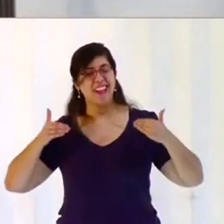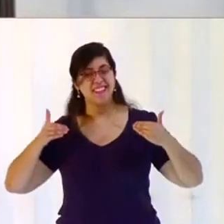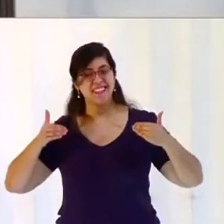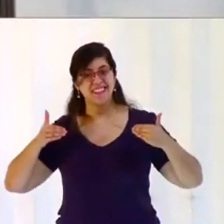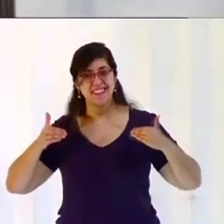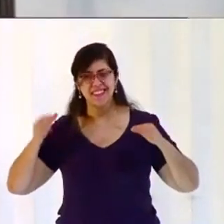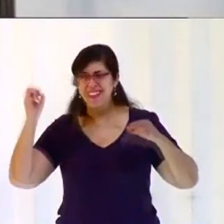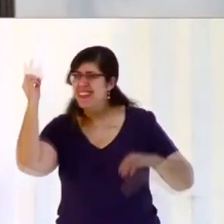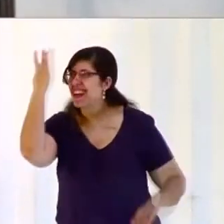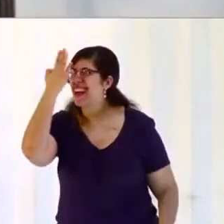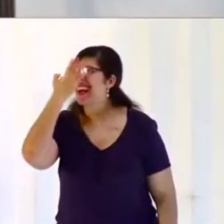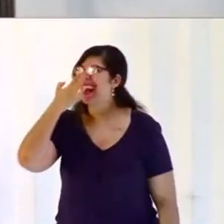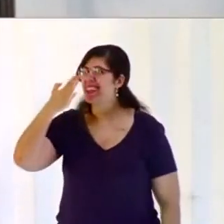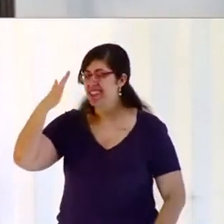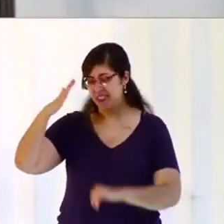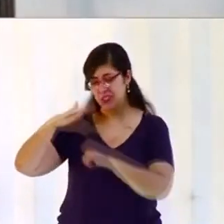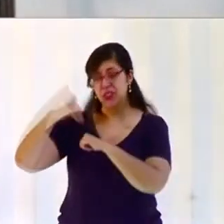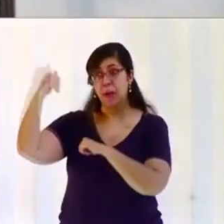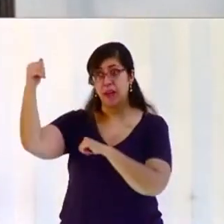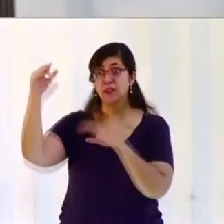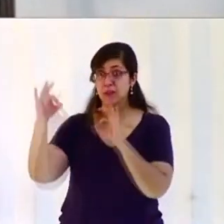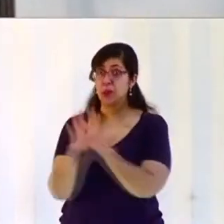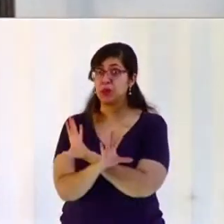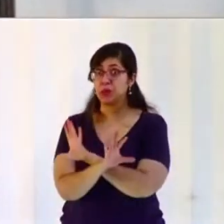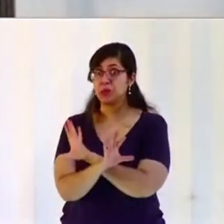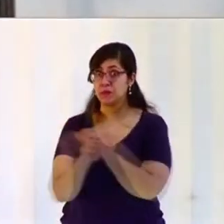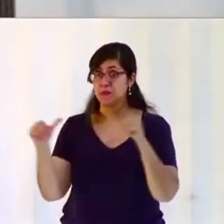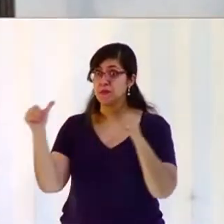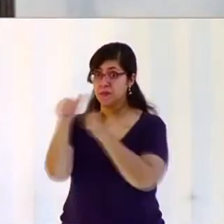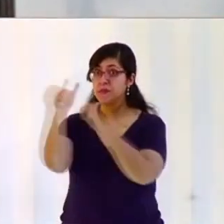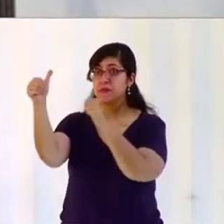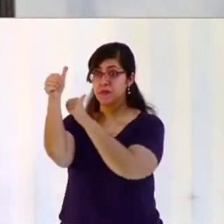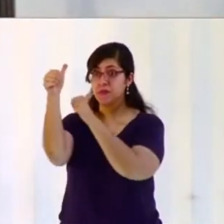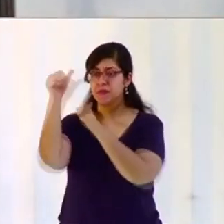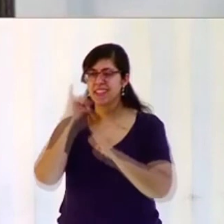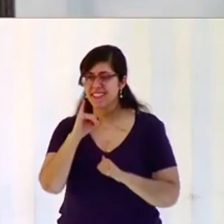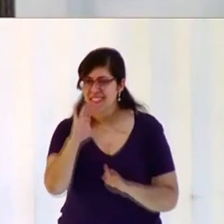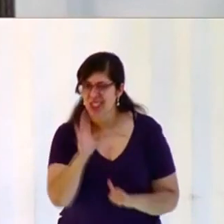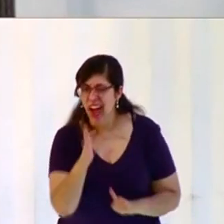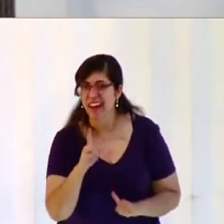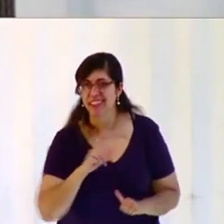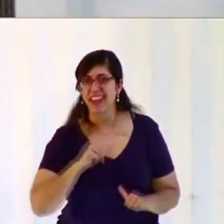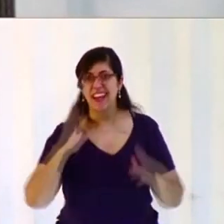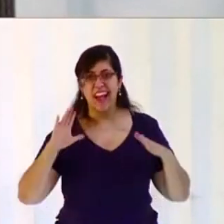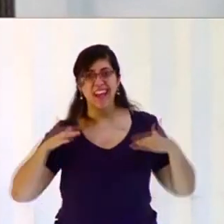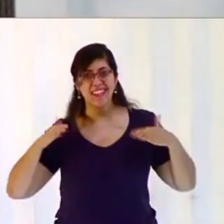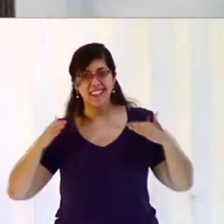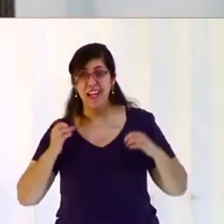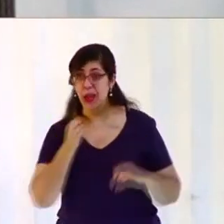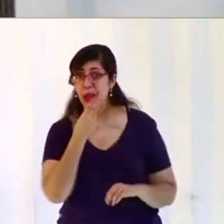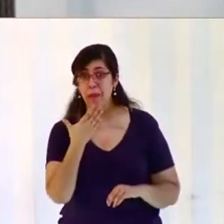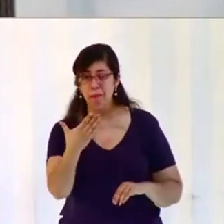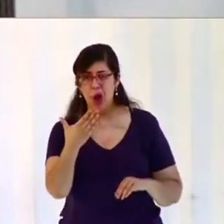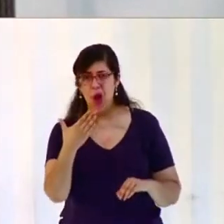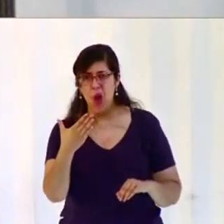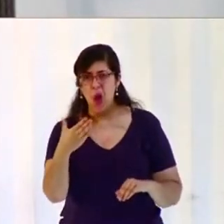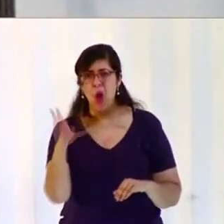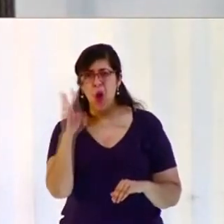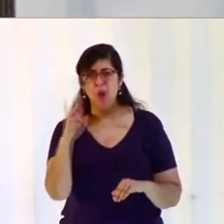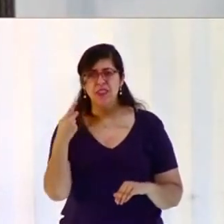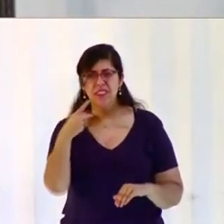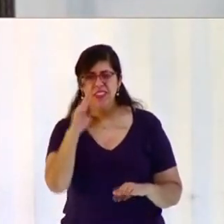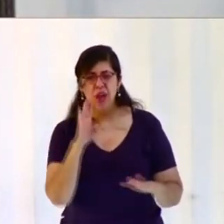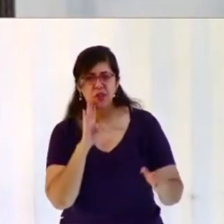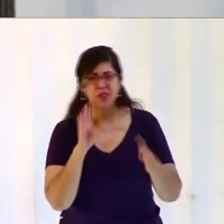se alegrar no chamado dele. Se você já vive essa alegria, testemunhe isso. Use suas redes sociais, use seus